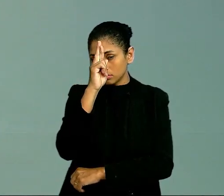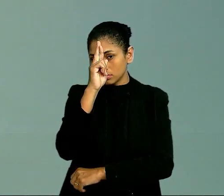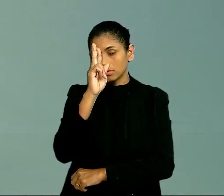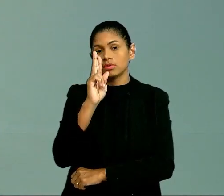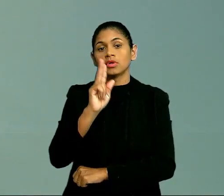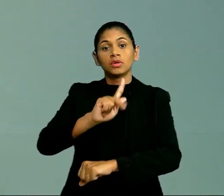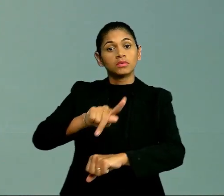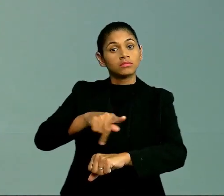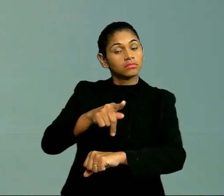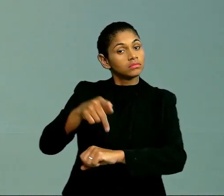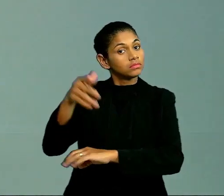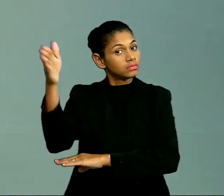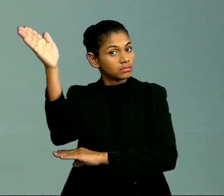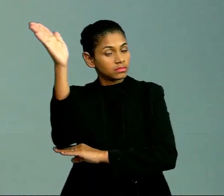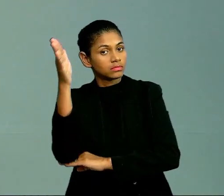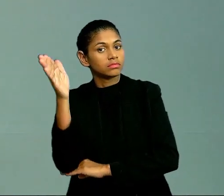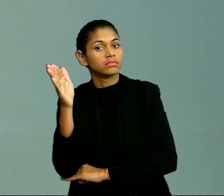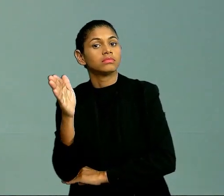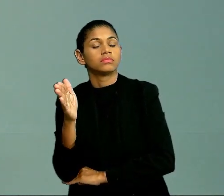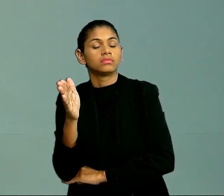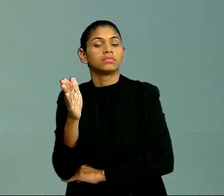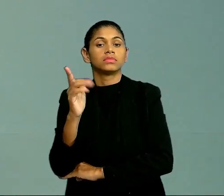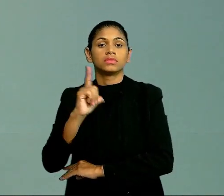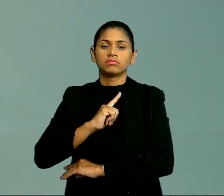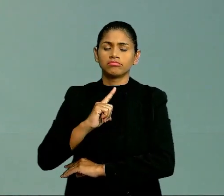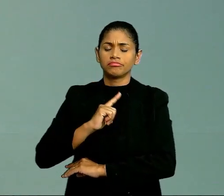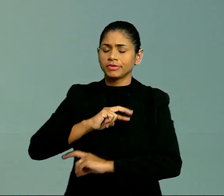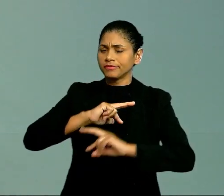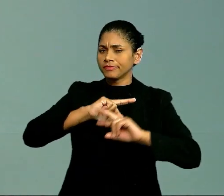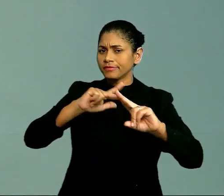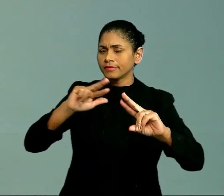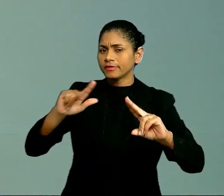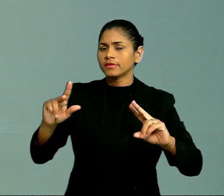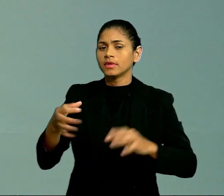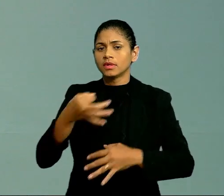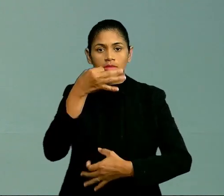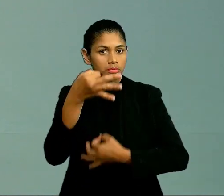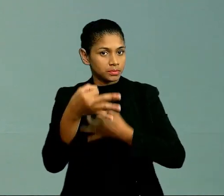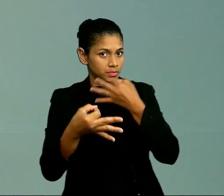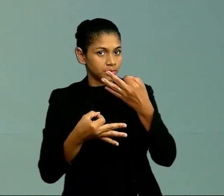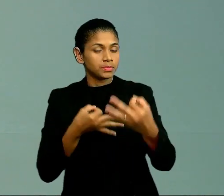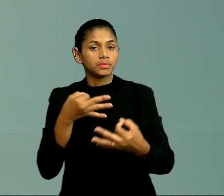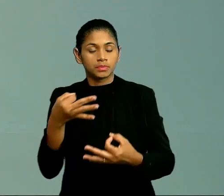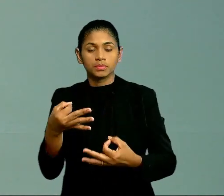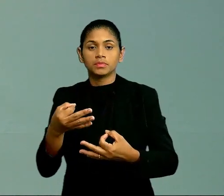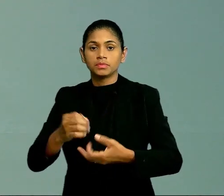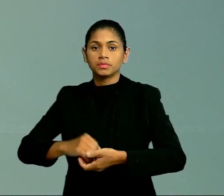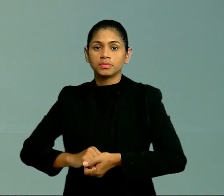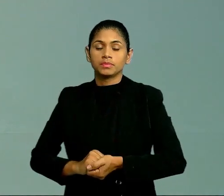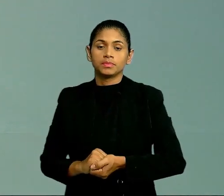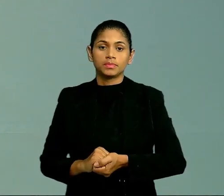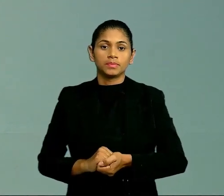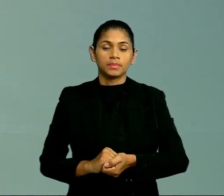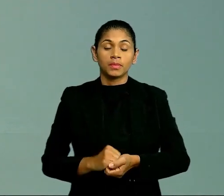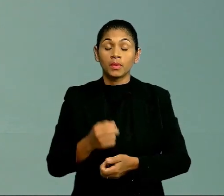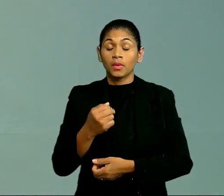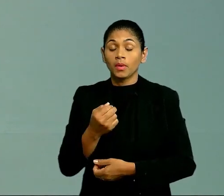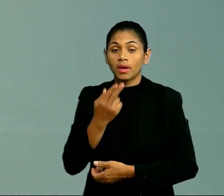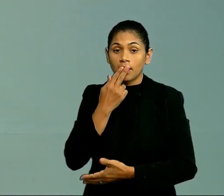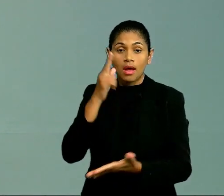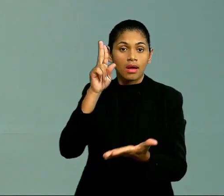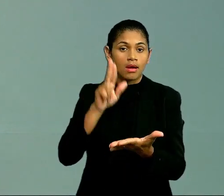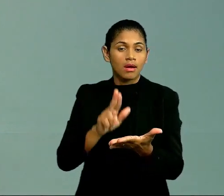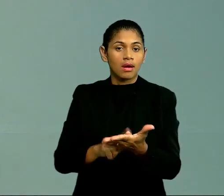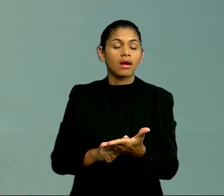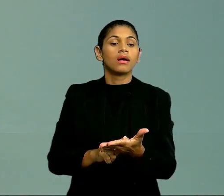releitura, normalmente a gente tem diversos pontos de vista. Quando nós vamos para a Carta de Pero Vaz de Caminha, por exemplo, eu tenho a